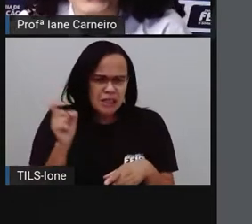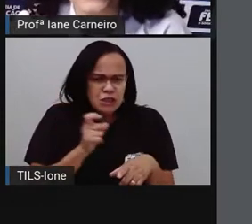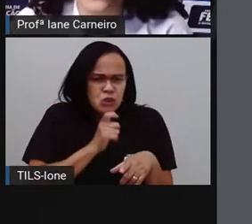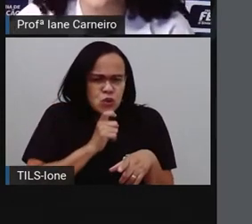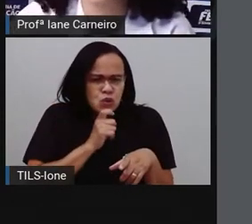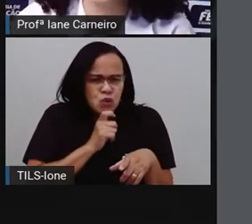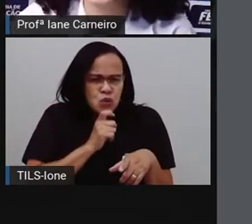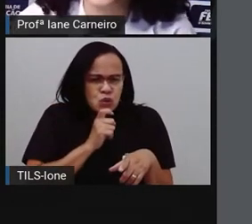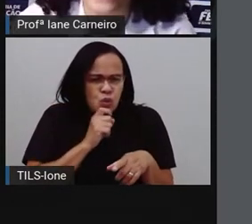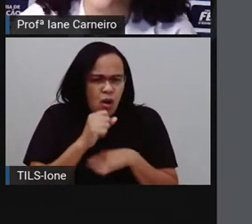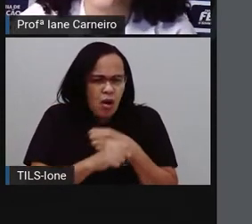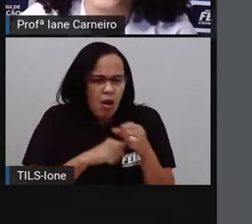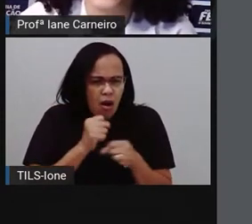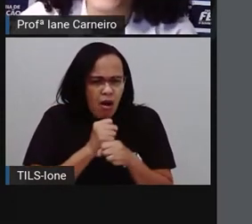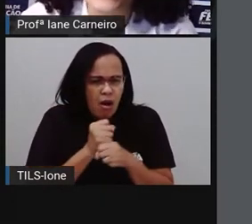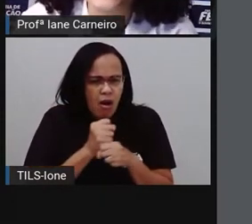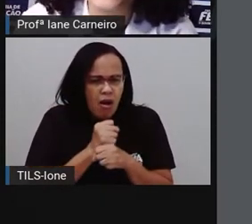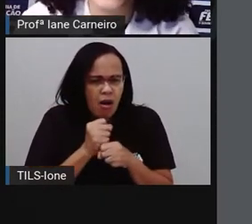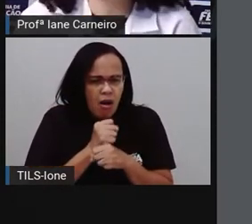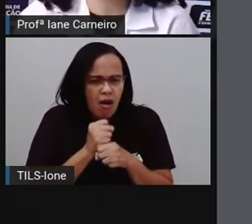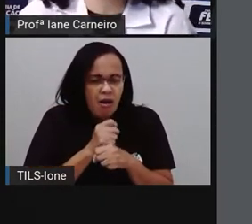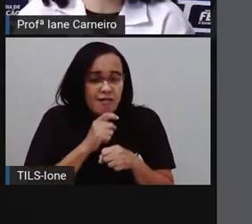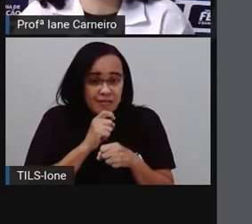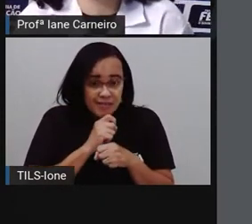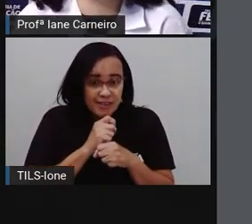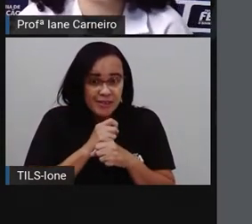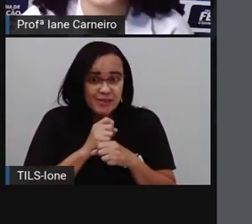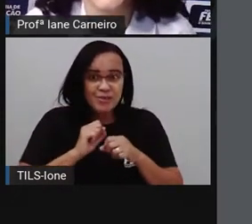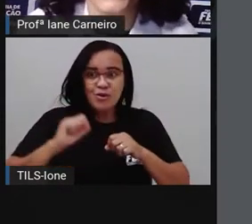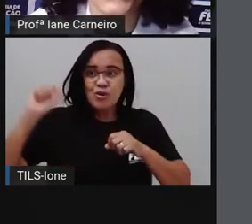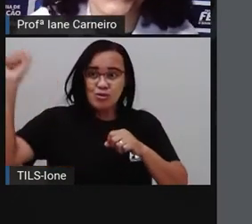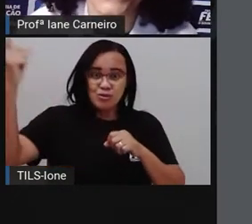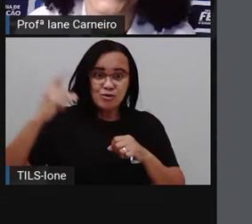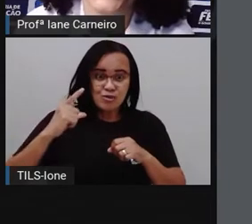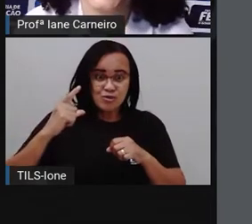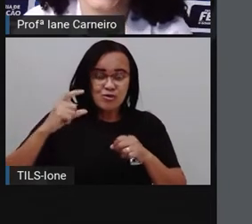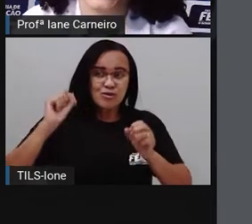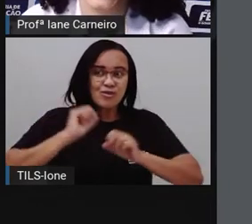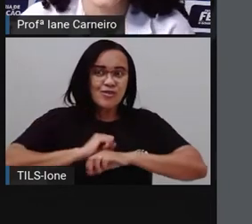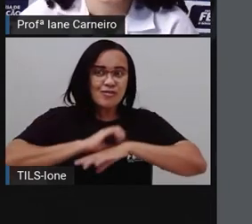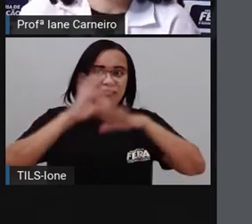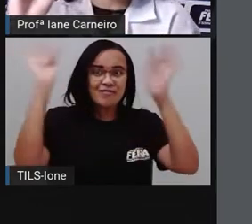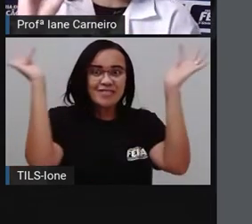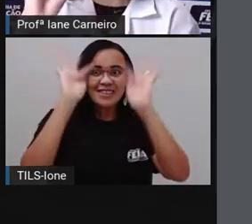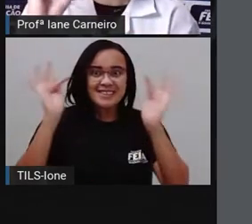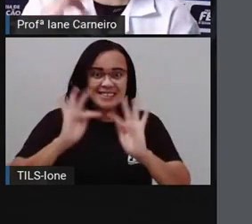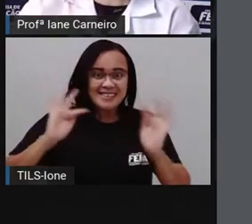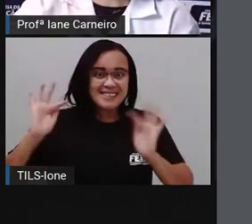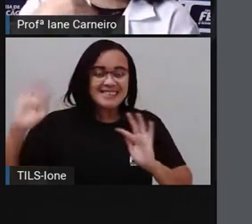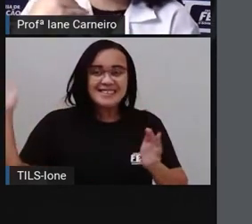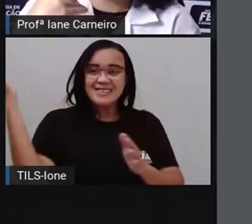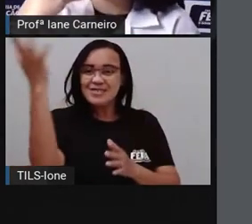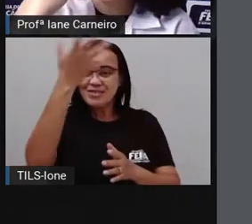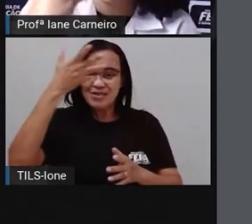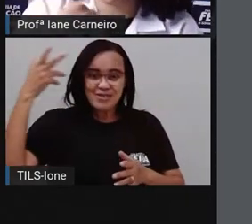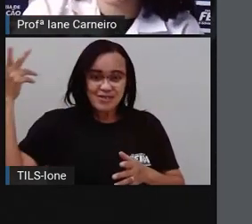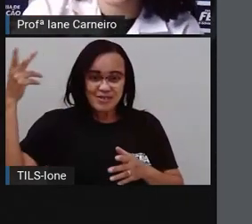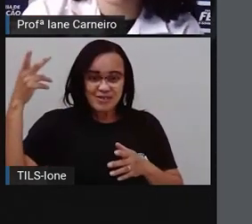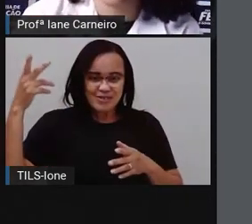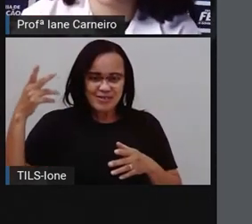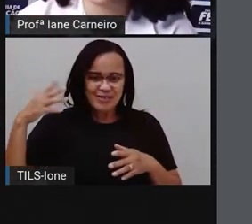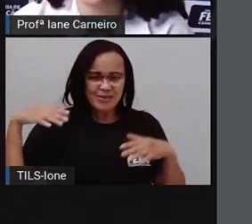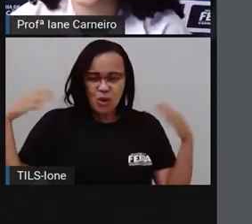e frio, brilhava alegre no céu. Eu hoje estou de